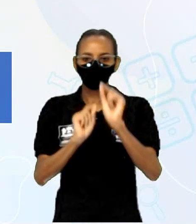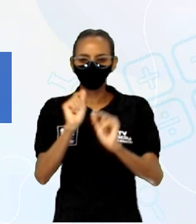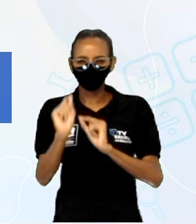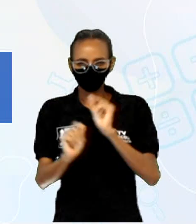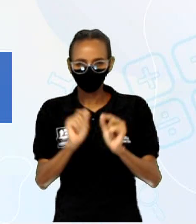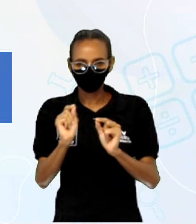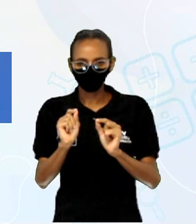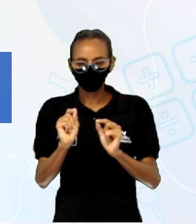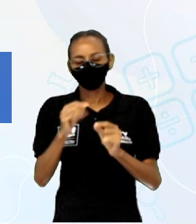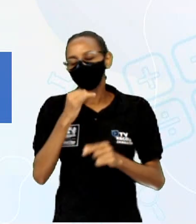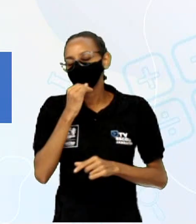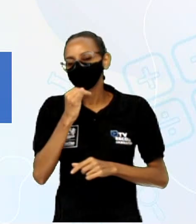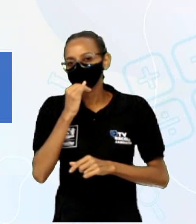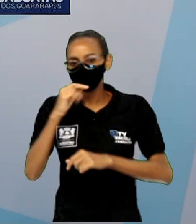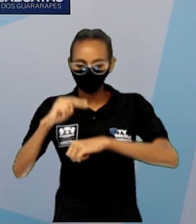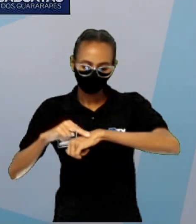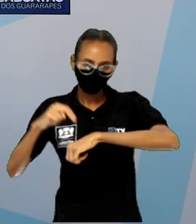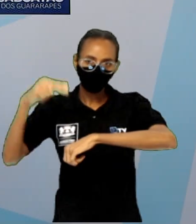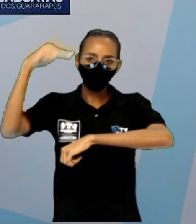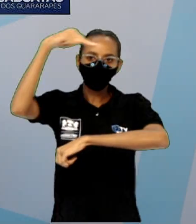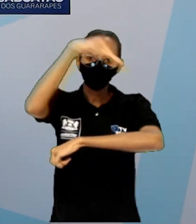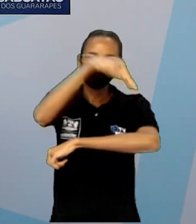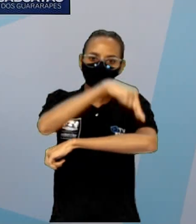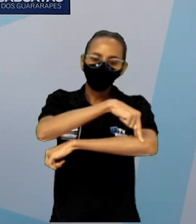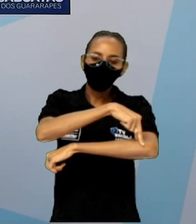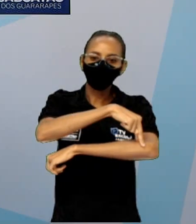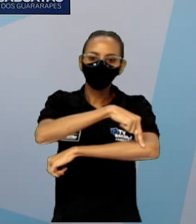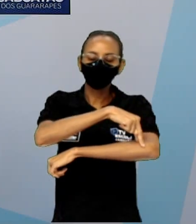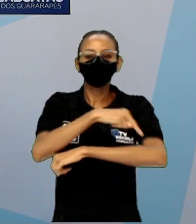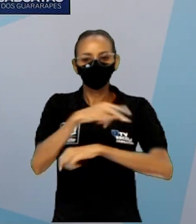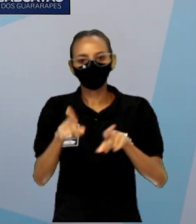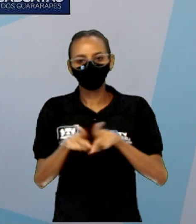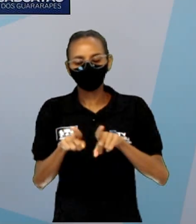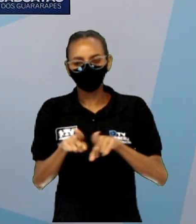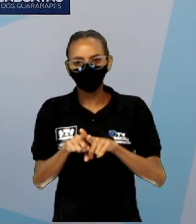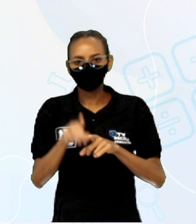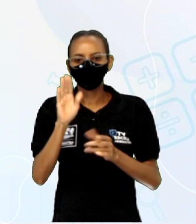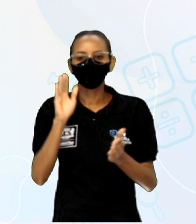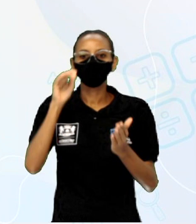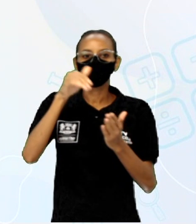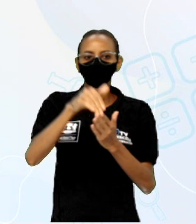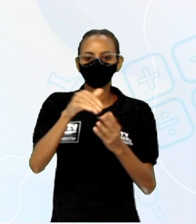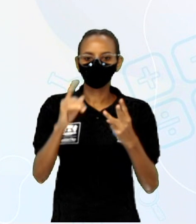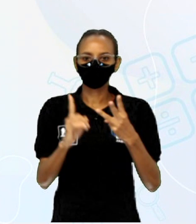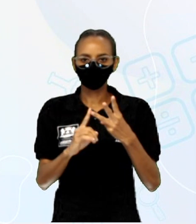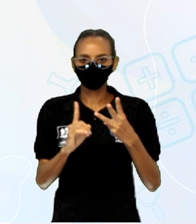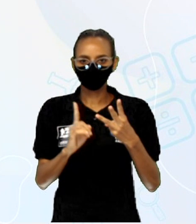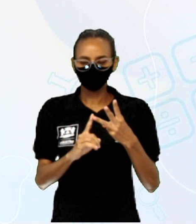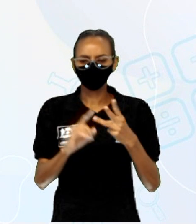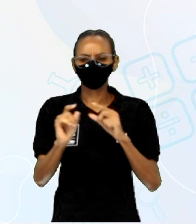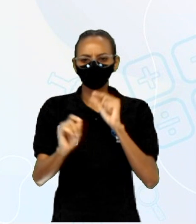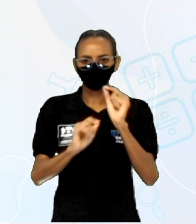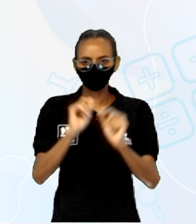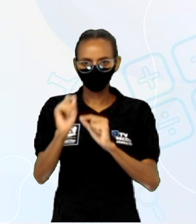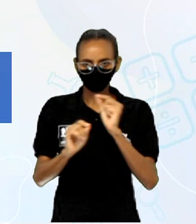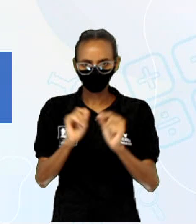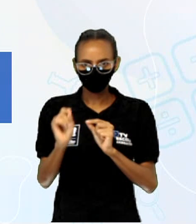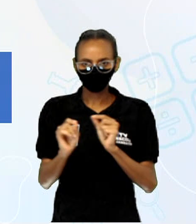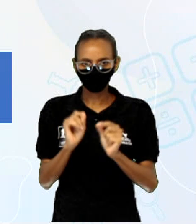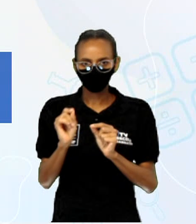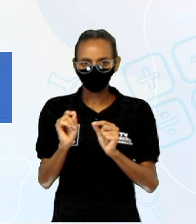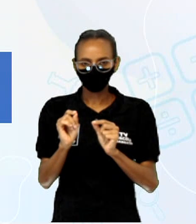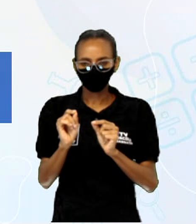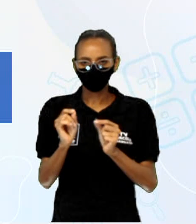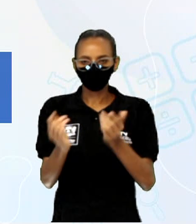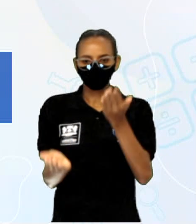no salto, aquilo que ele tem numa forma diferente. E por último, a gente tem a marca relacionada